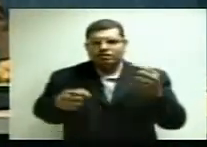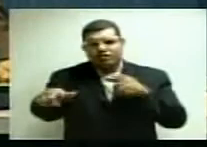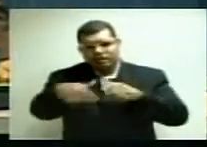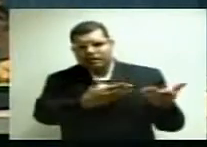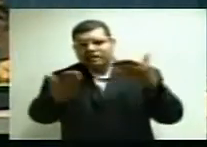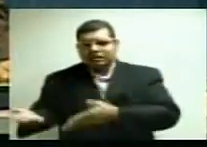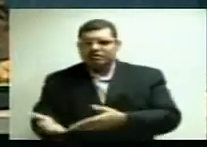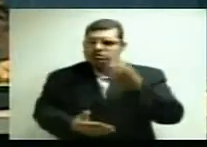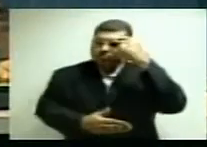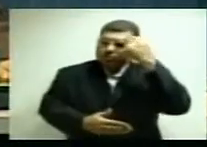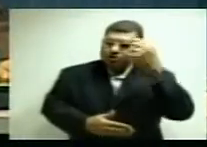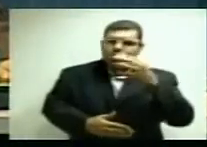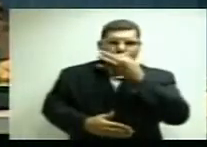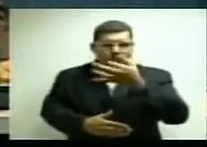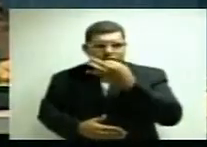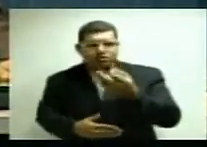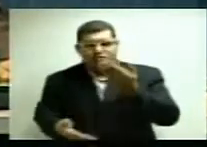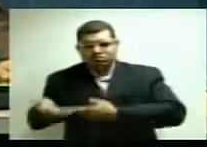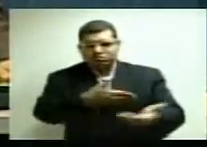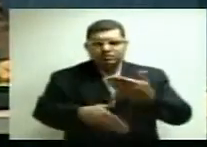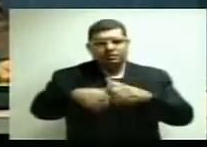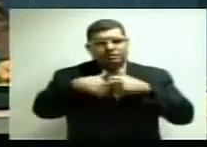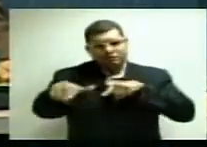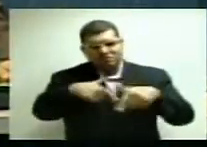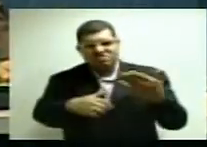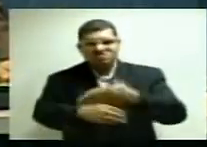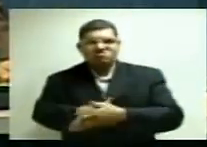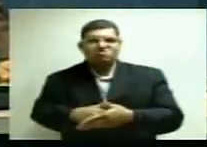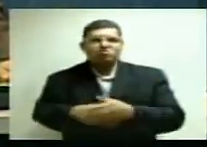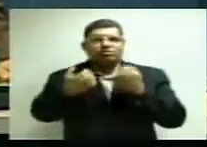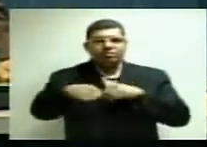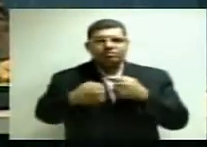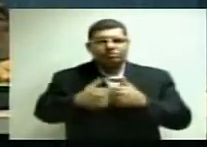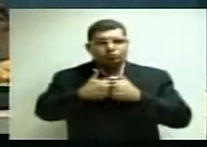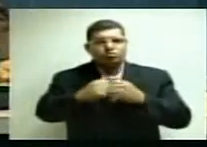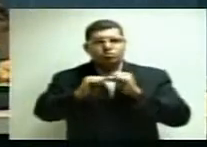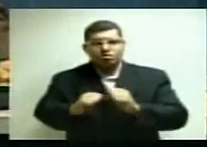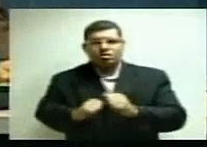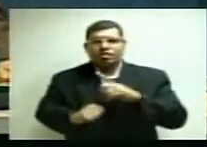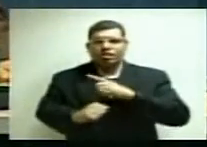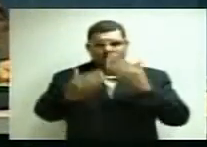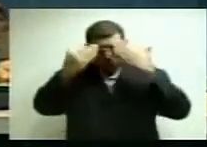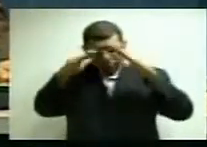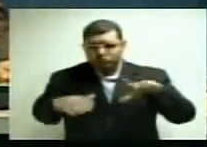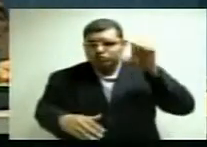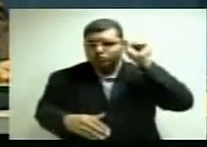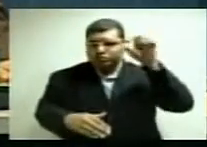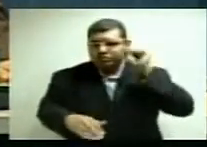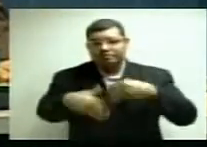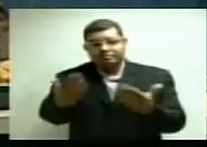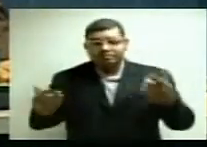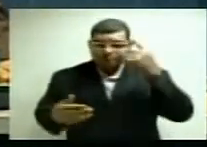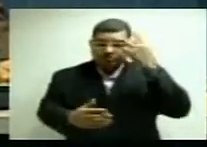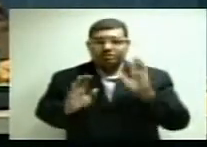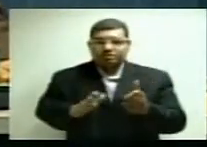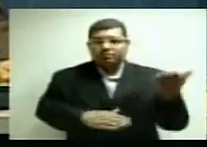academia. A universidade tem muitas sugestões relacionadas a transporte e trânsito e é preciso que os gestores públicos tenham humildade de ouvir. E acho